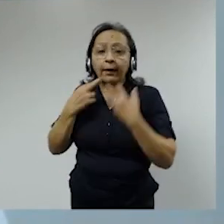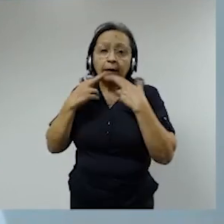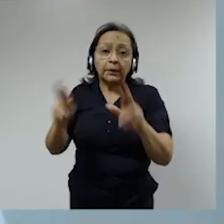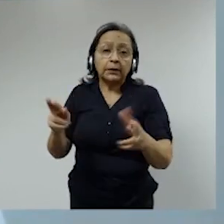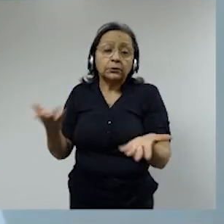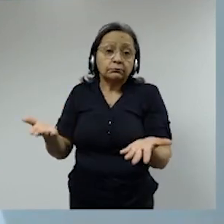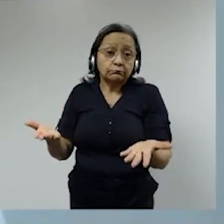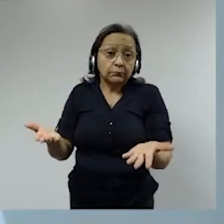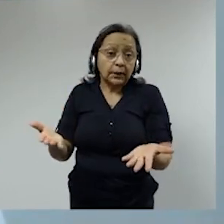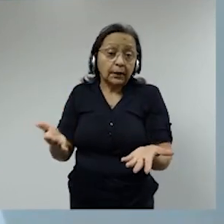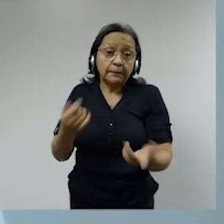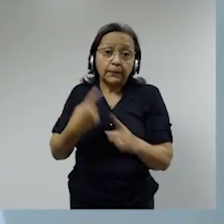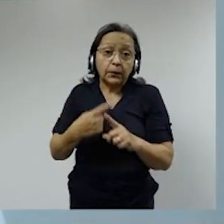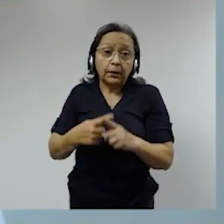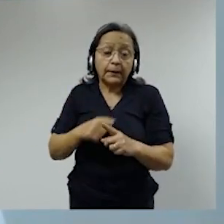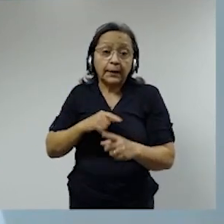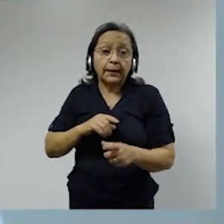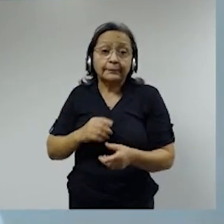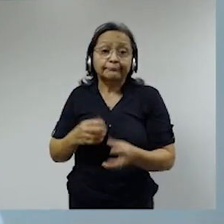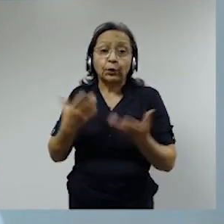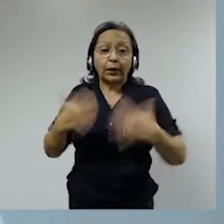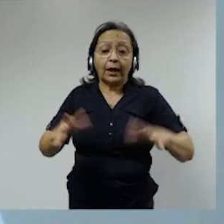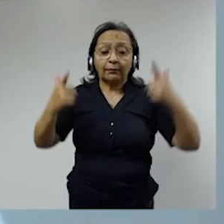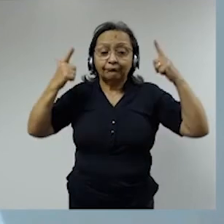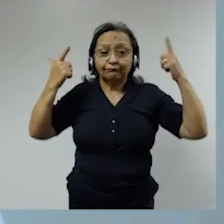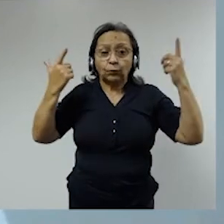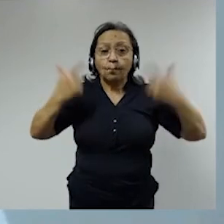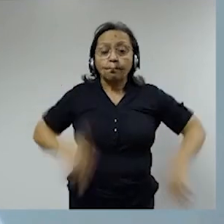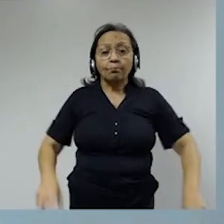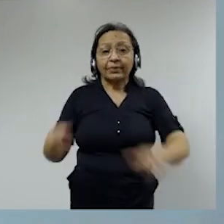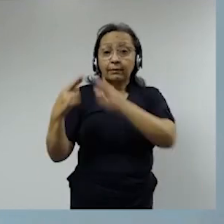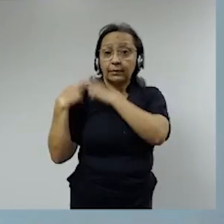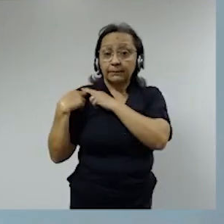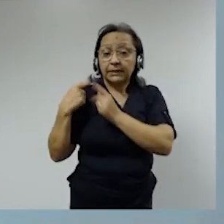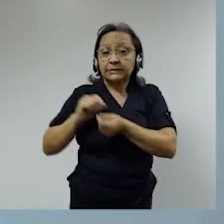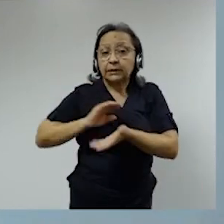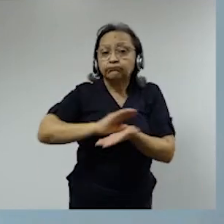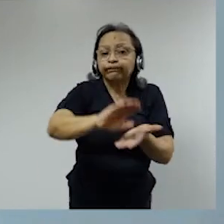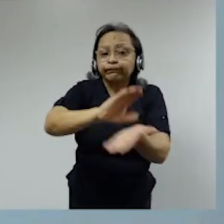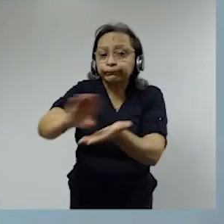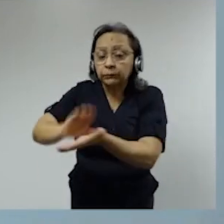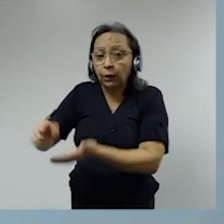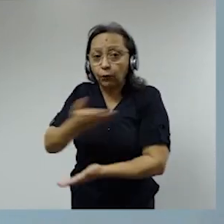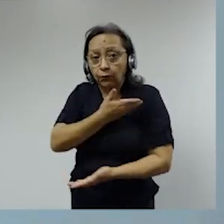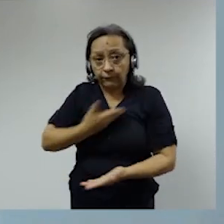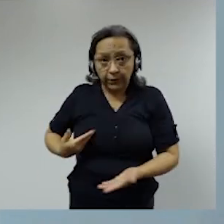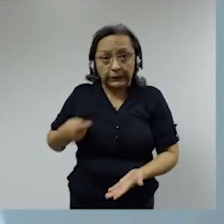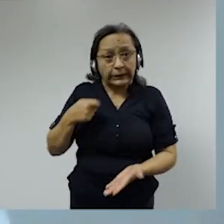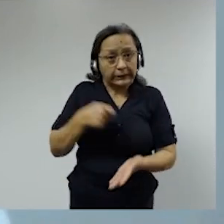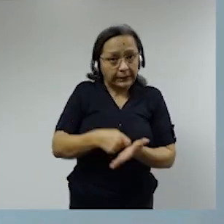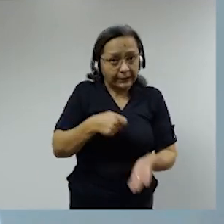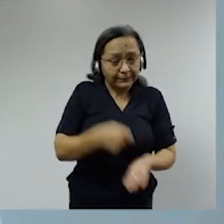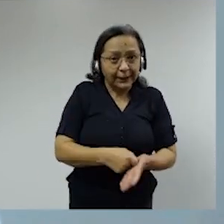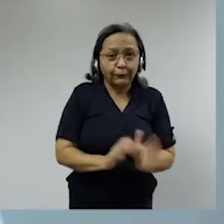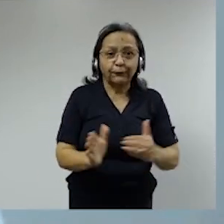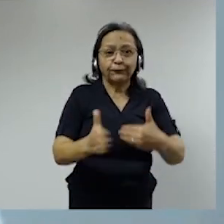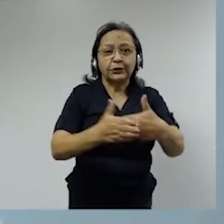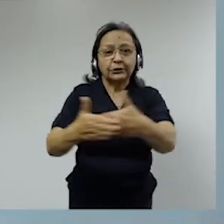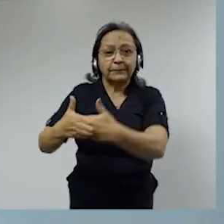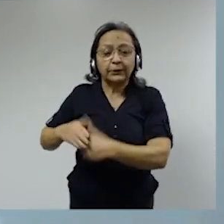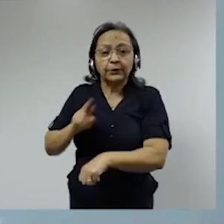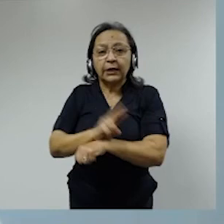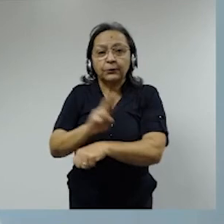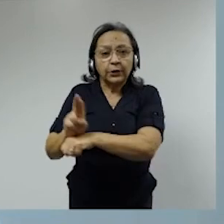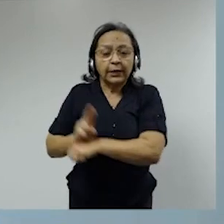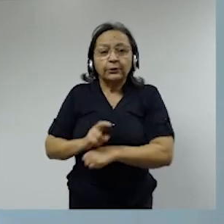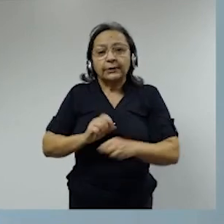do príncipe para imputação da responsabilidade pelas indenizações aos governos que determinaram o fechamento